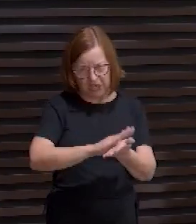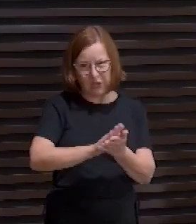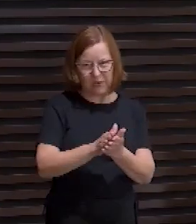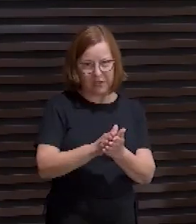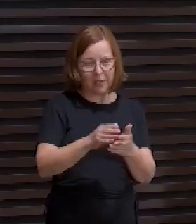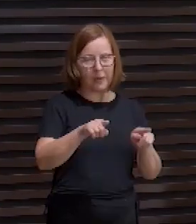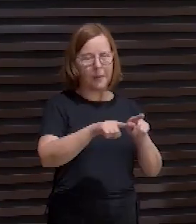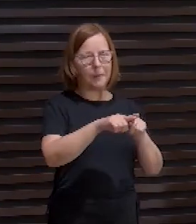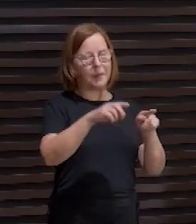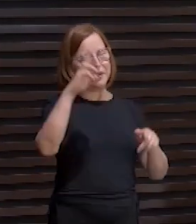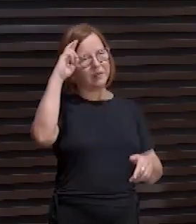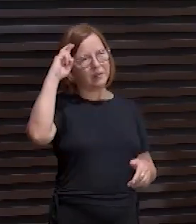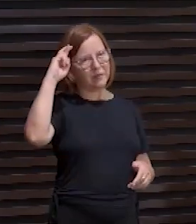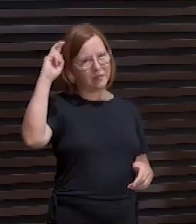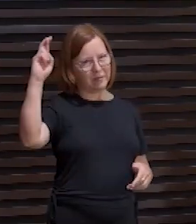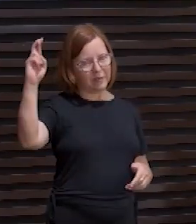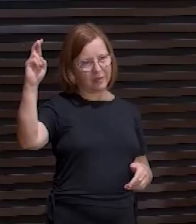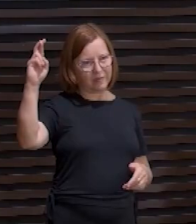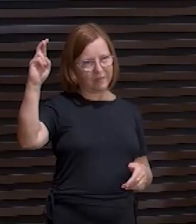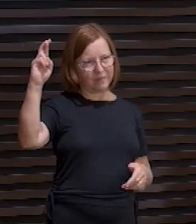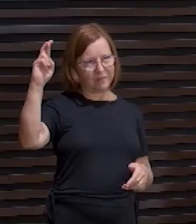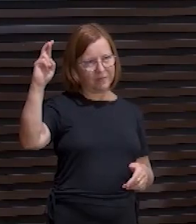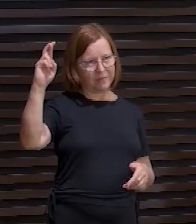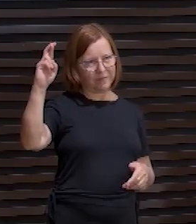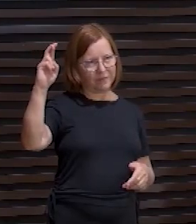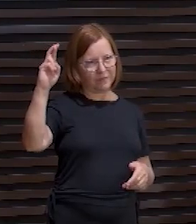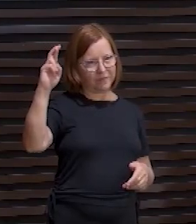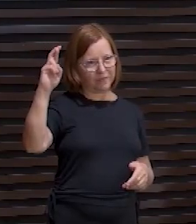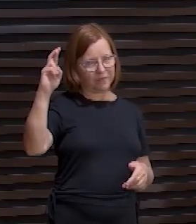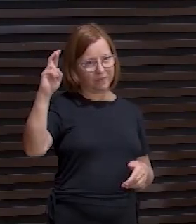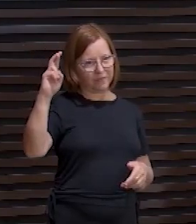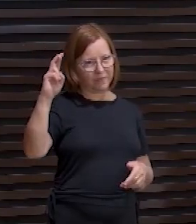Mas o Senhor tomou o dano, porque o benefício era maior.